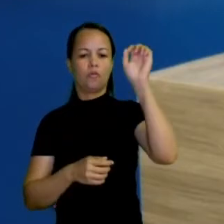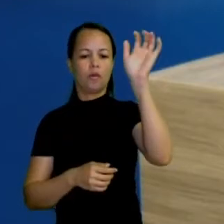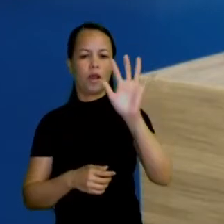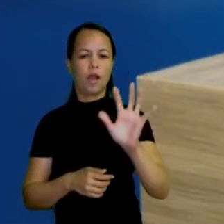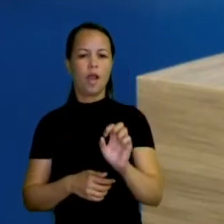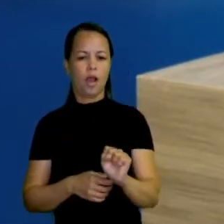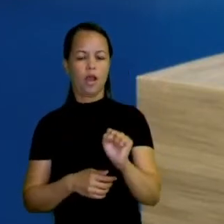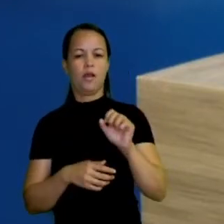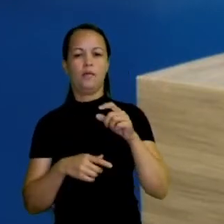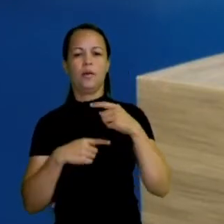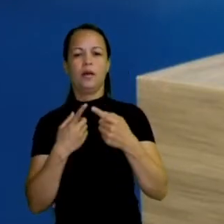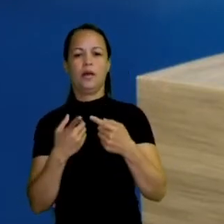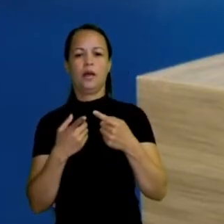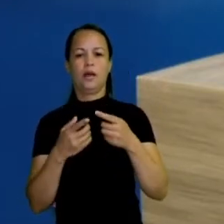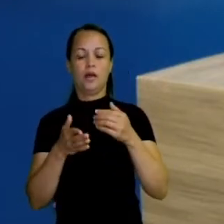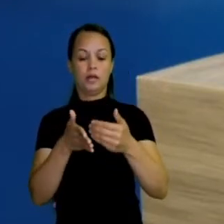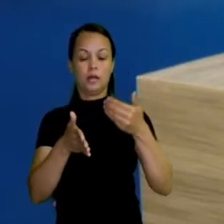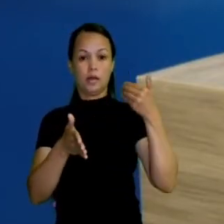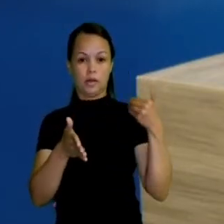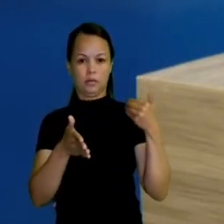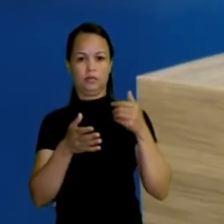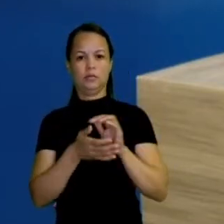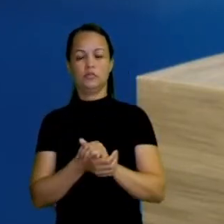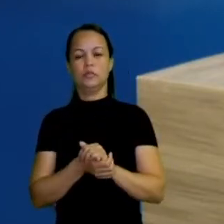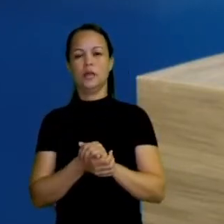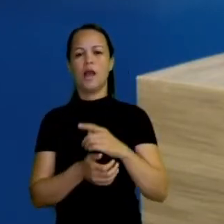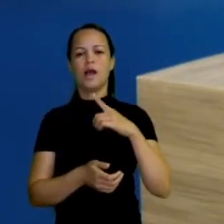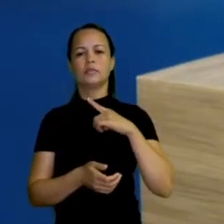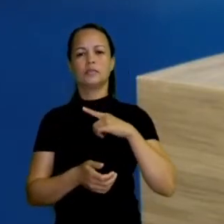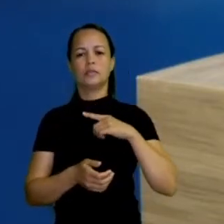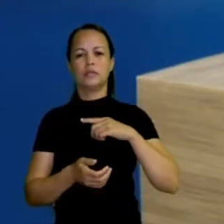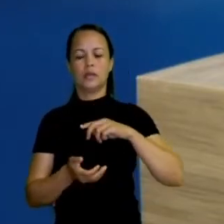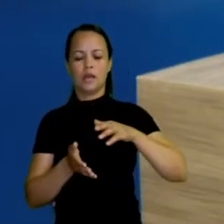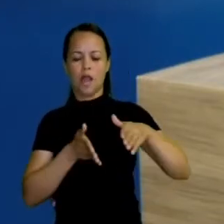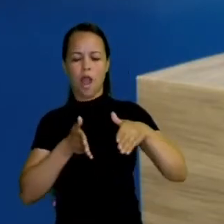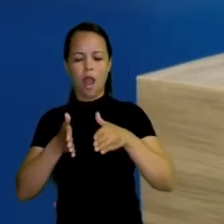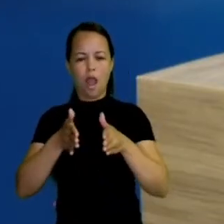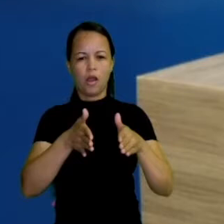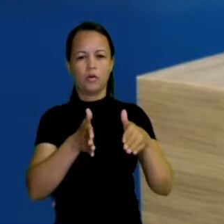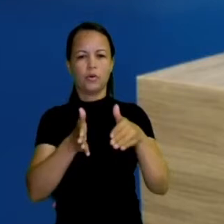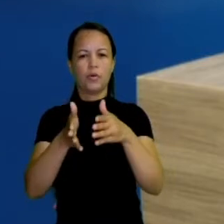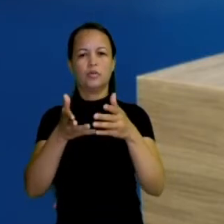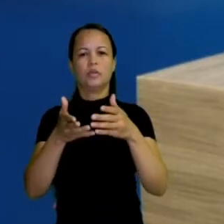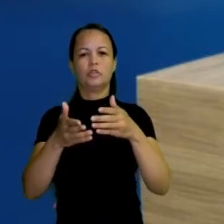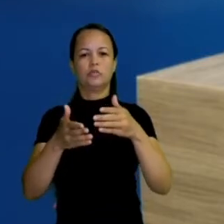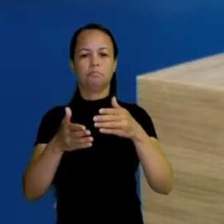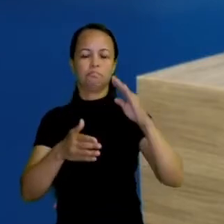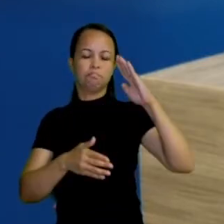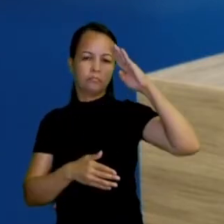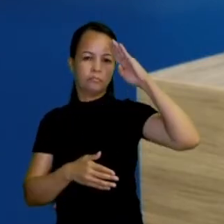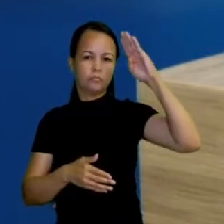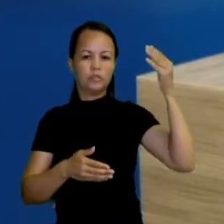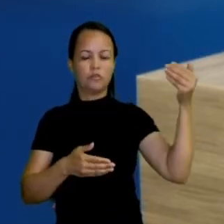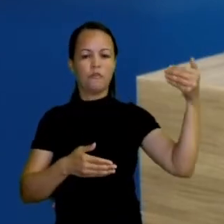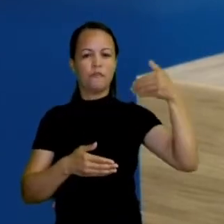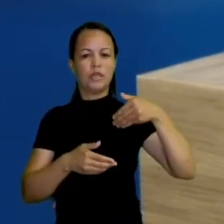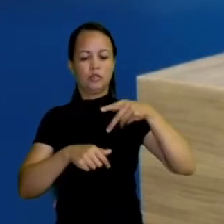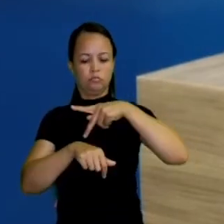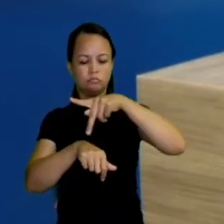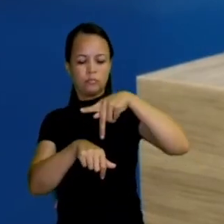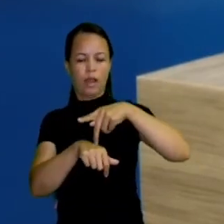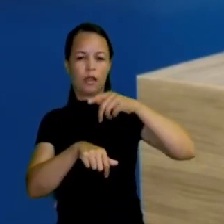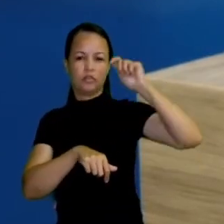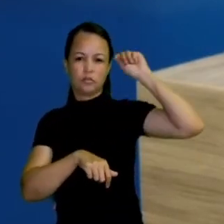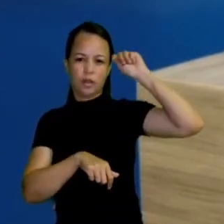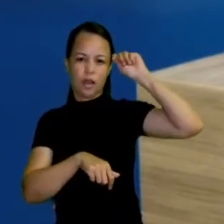a esse, a gente pode até lembrar que tinha grandes rotas, principalmente vindos da África, certo?